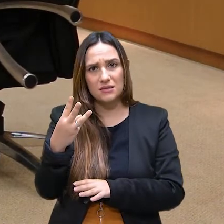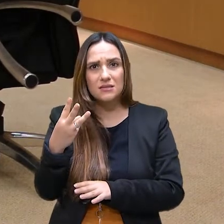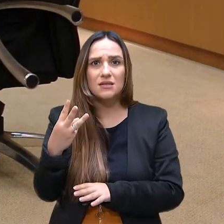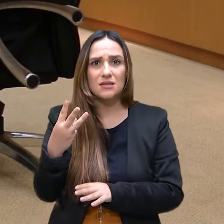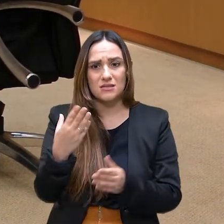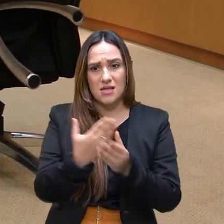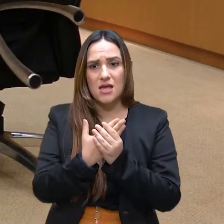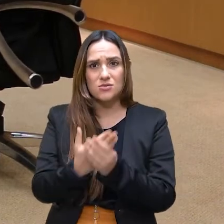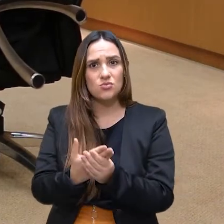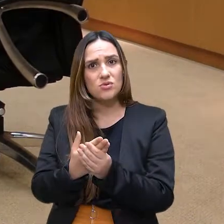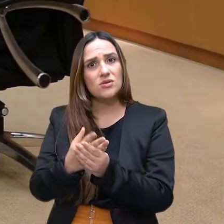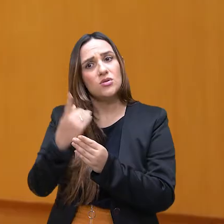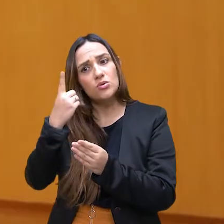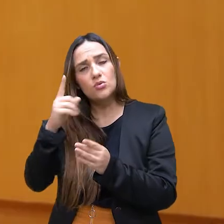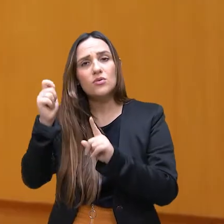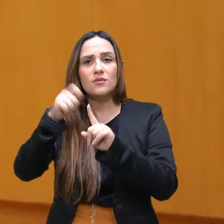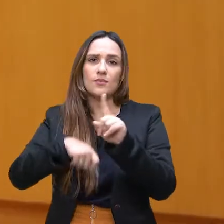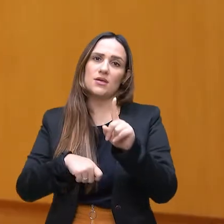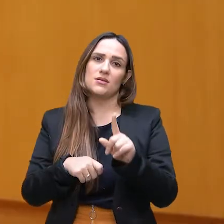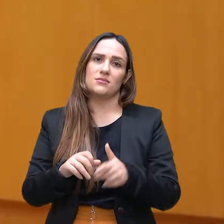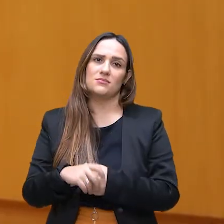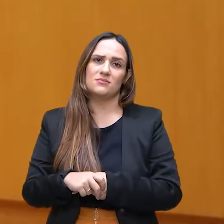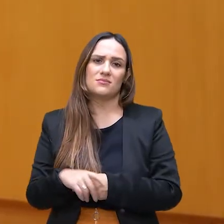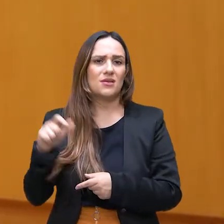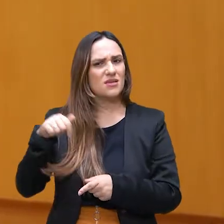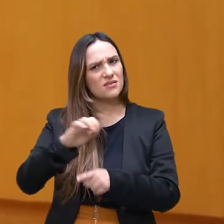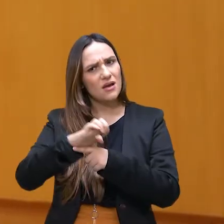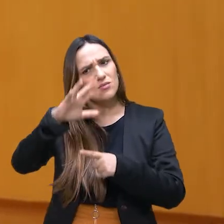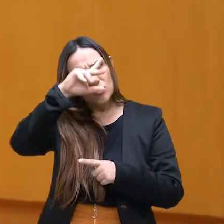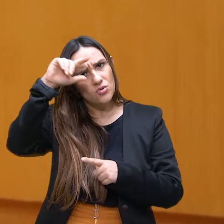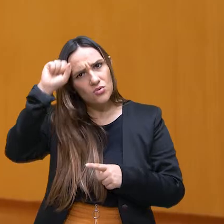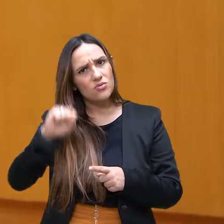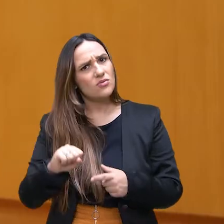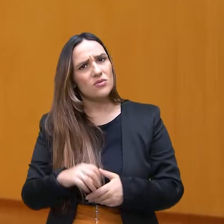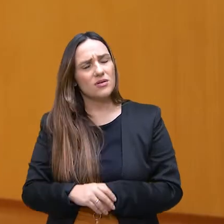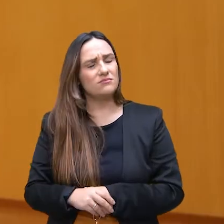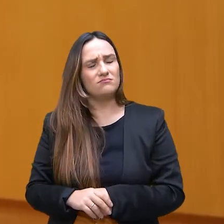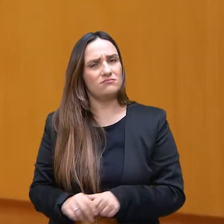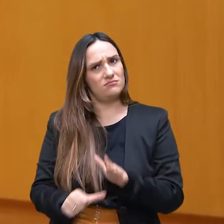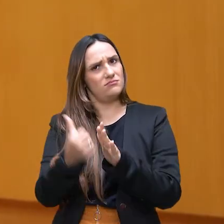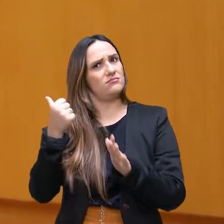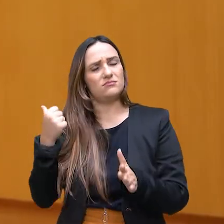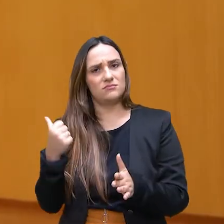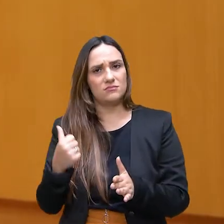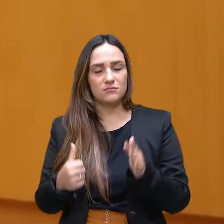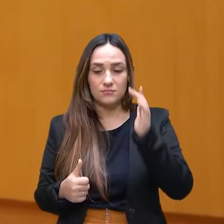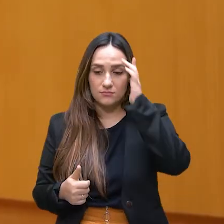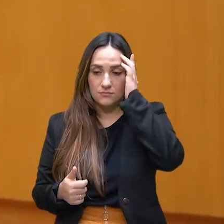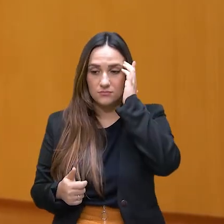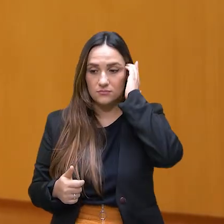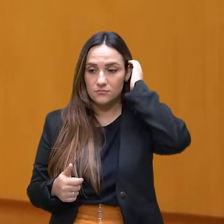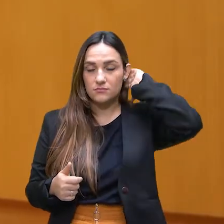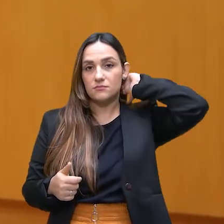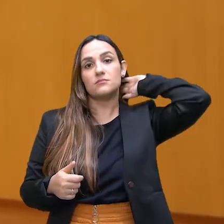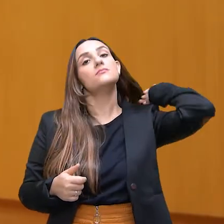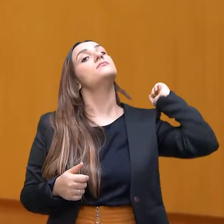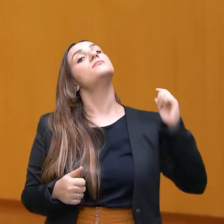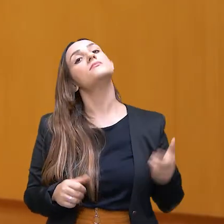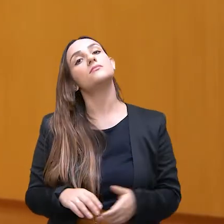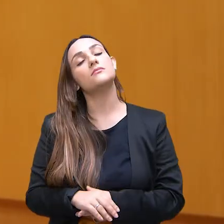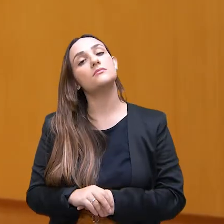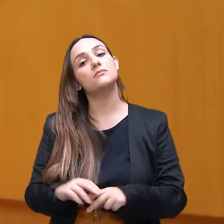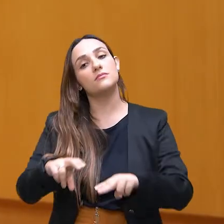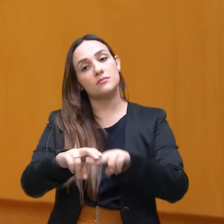333 ações por mês. Há um pioneirismo no Mato Grosso do Sul. O Tribunal de Justiça instituiu um